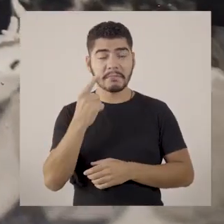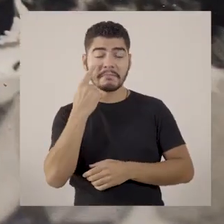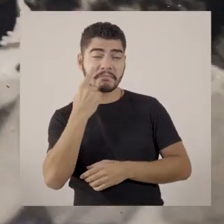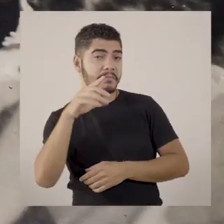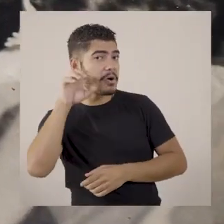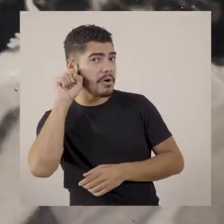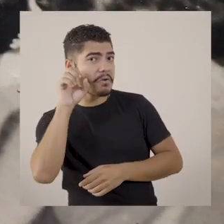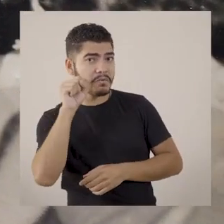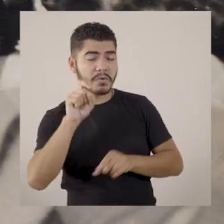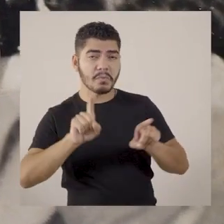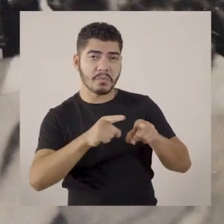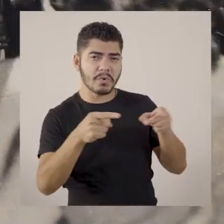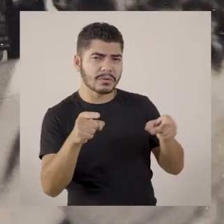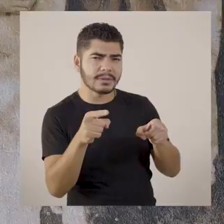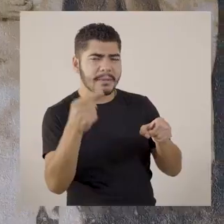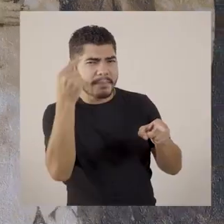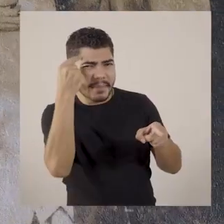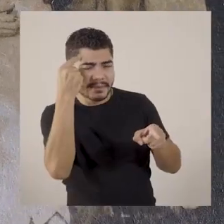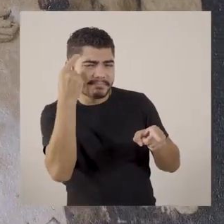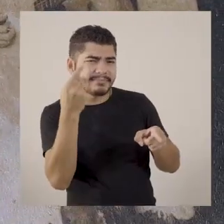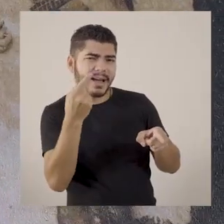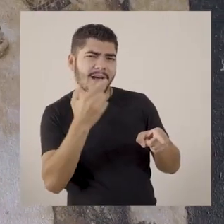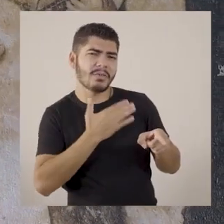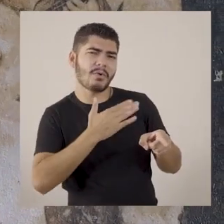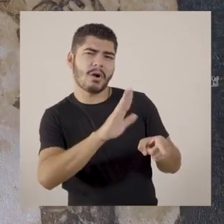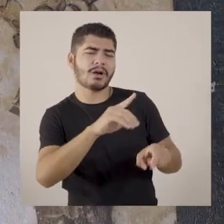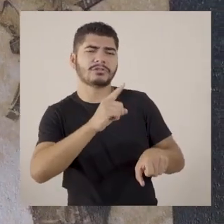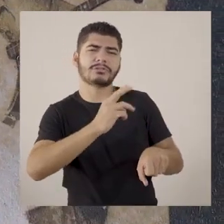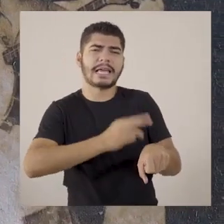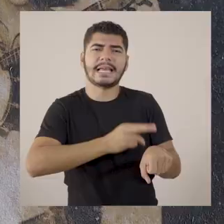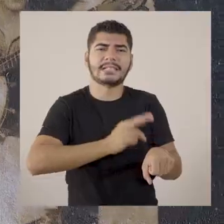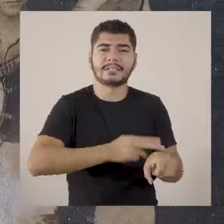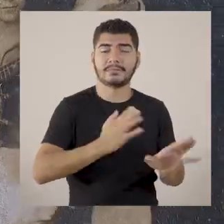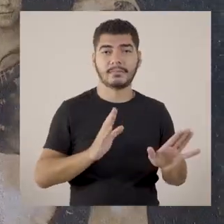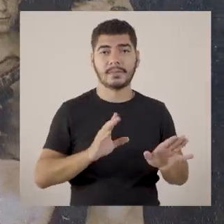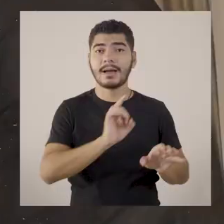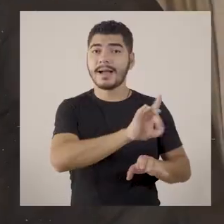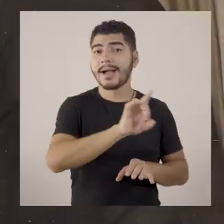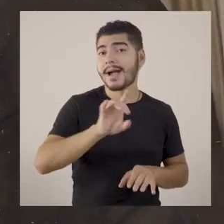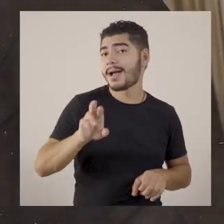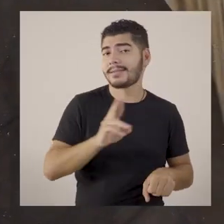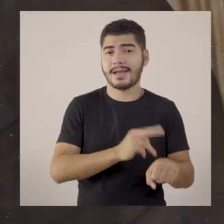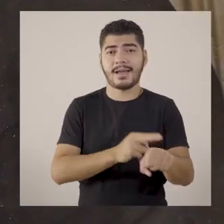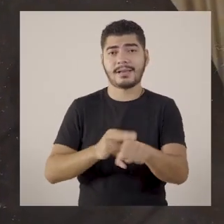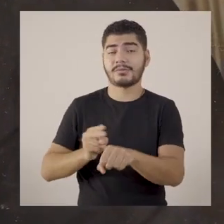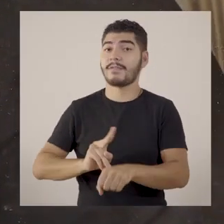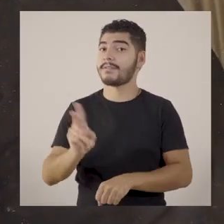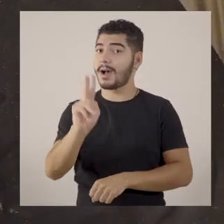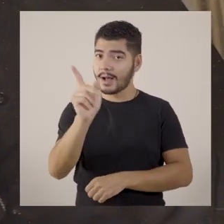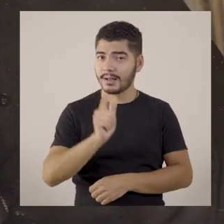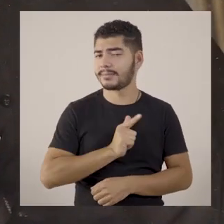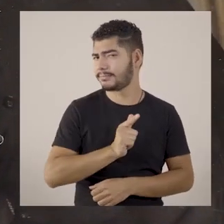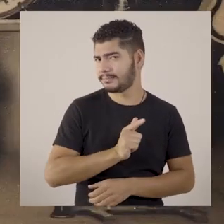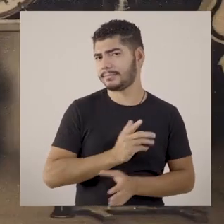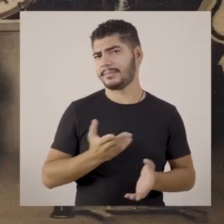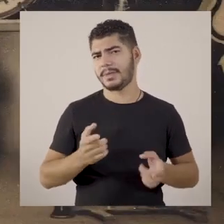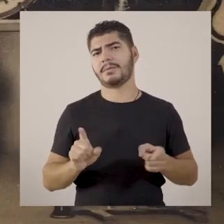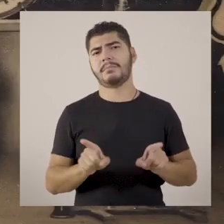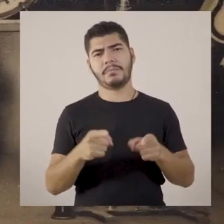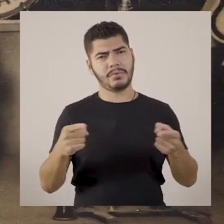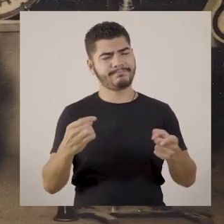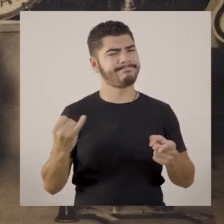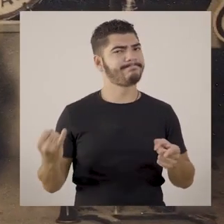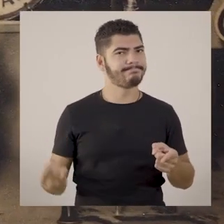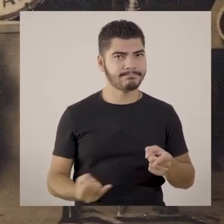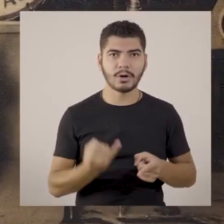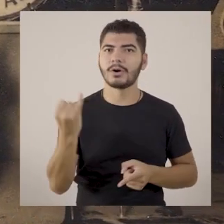a música e ela simplesmente acha assim, ó, ah, eu não gosto desse ritmo. Mas cada ritmo tem o seu valor. Entende? A música